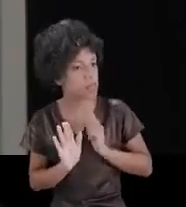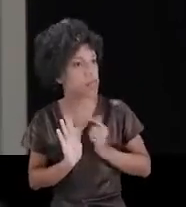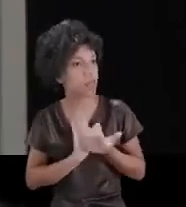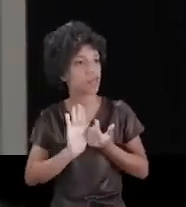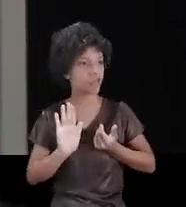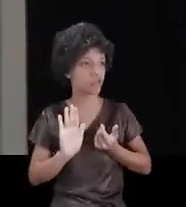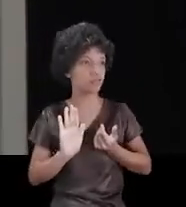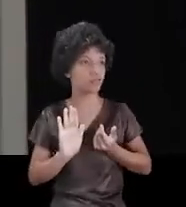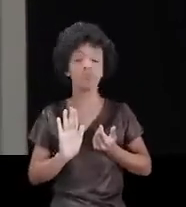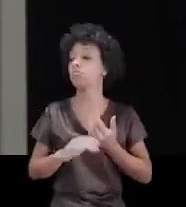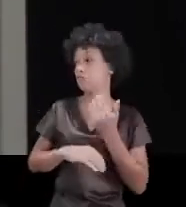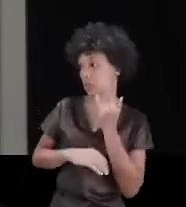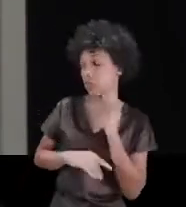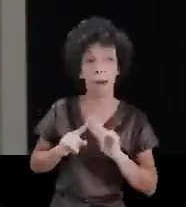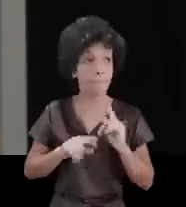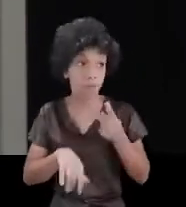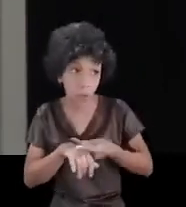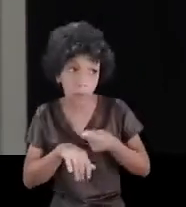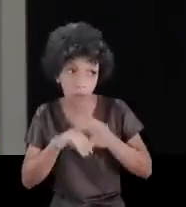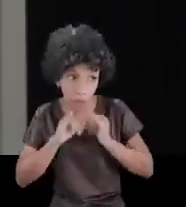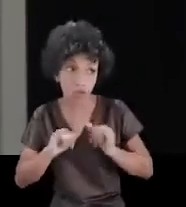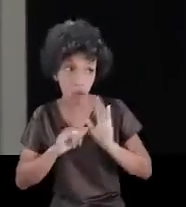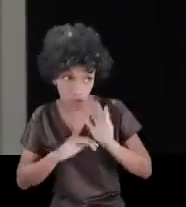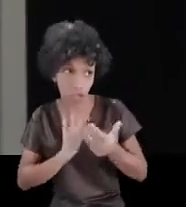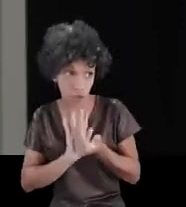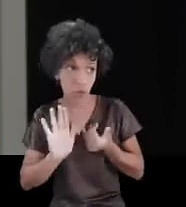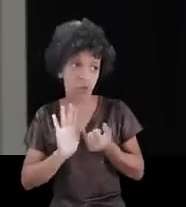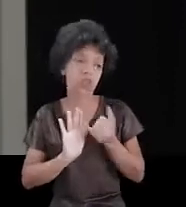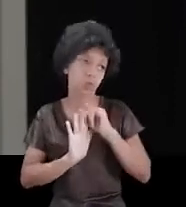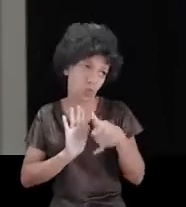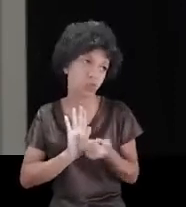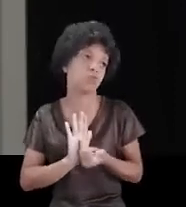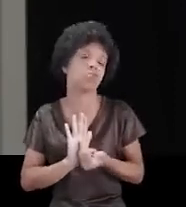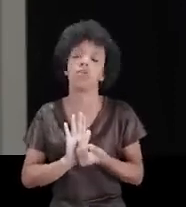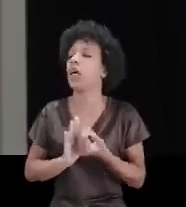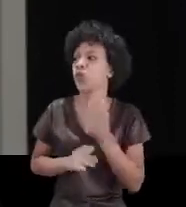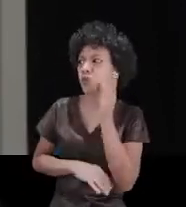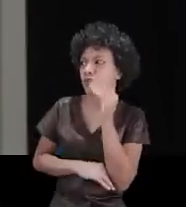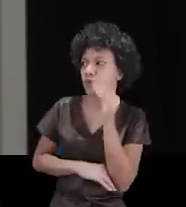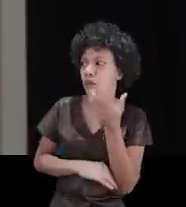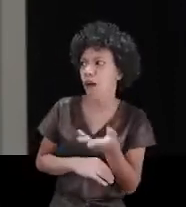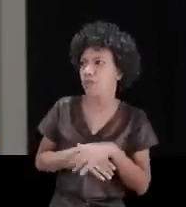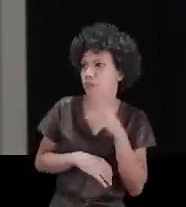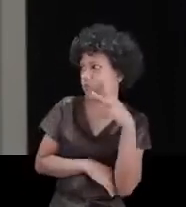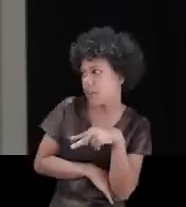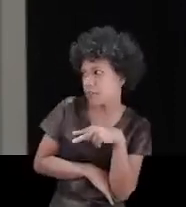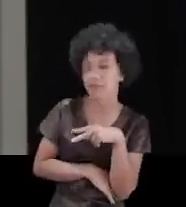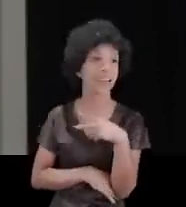entendi mas o prêmio divulgado já é descontado do Imposto e os funcionários vendo a sua carinha toda